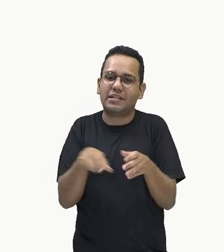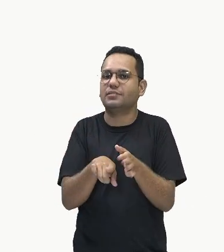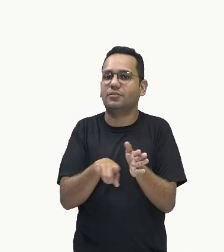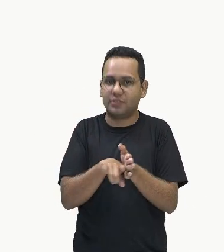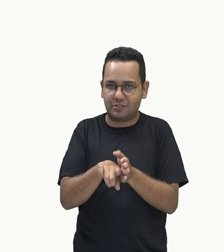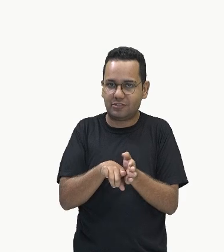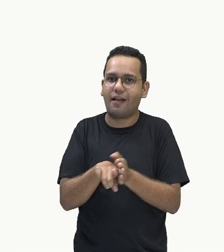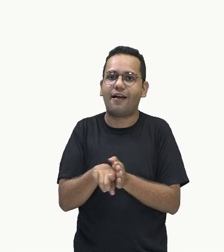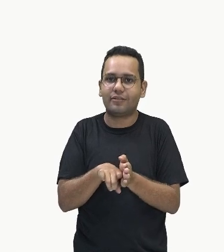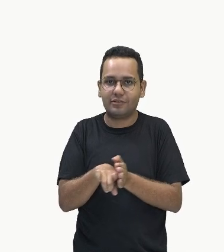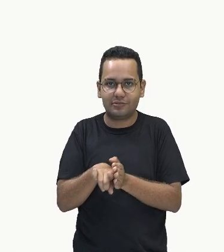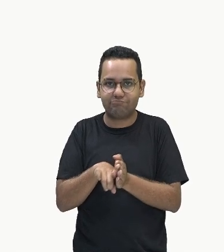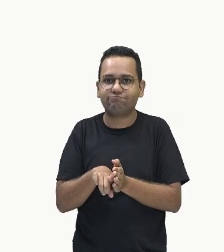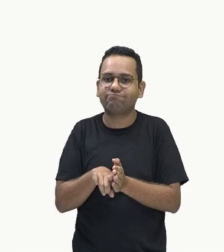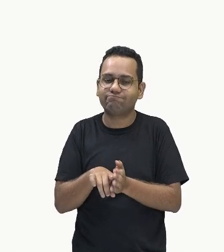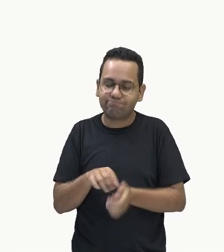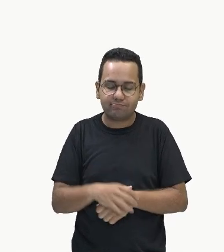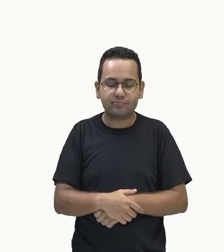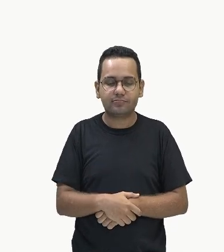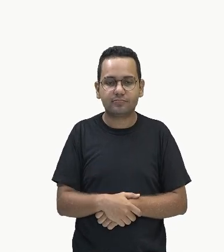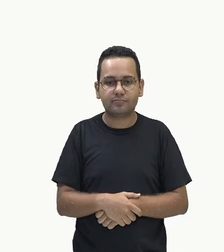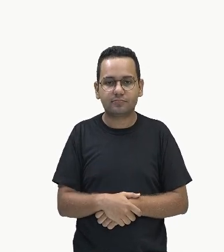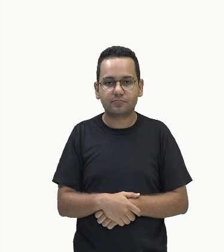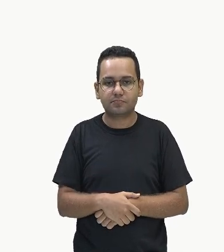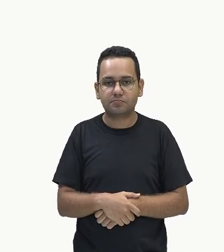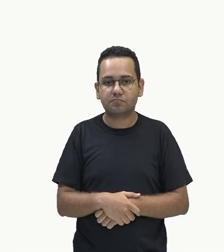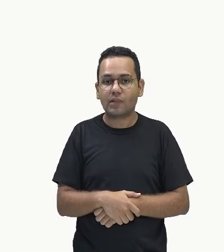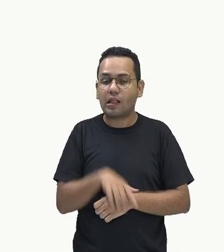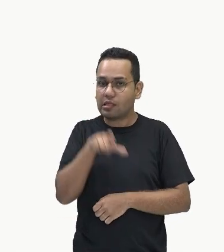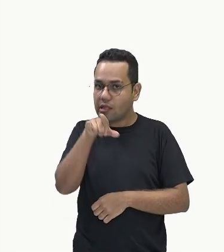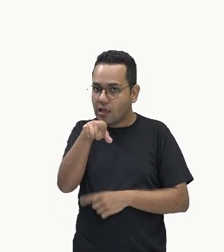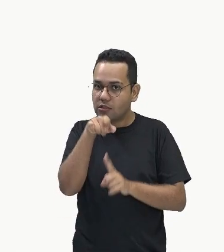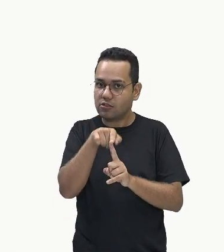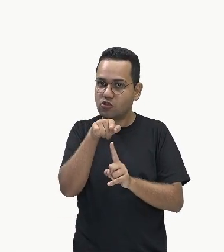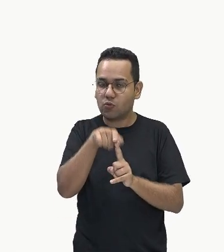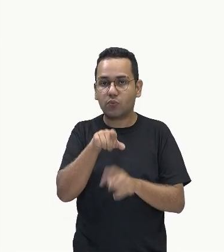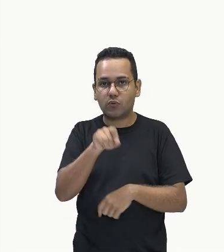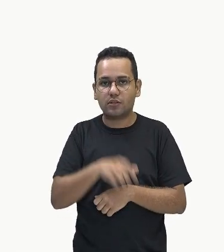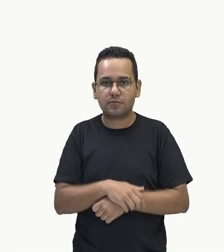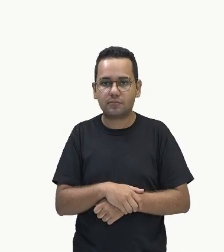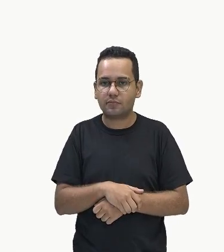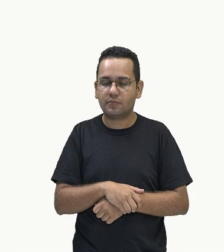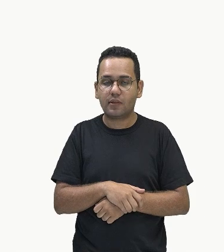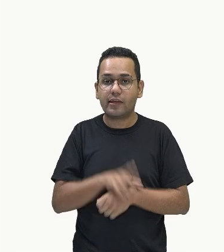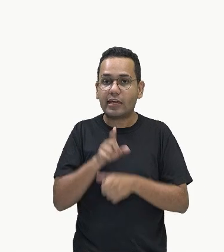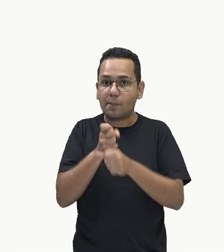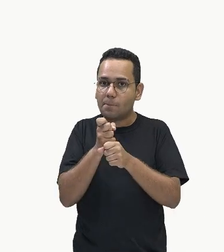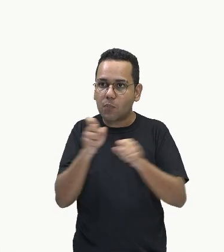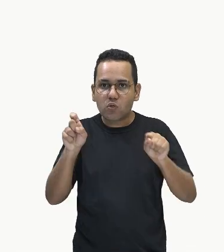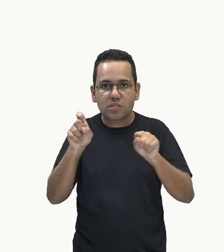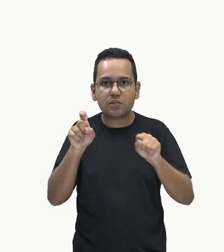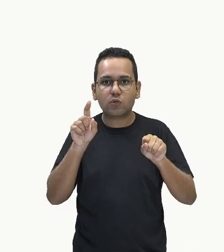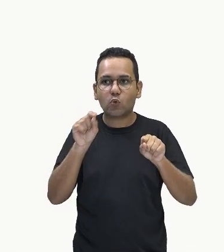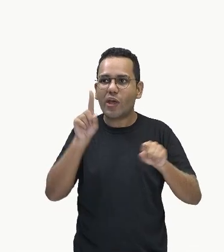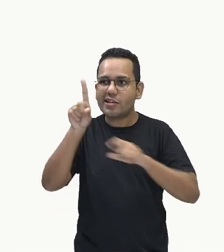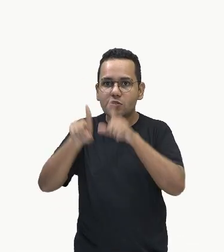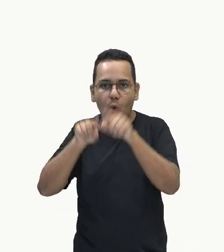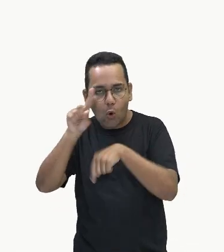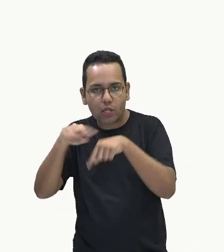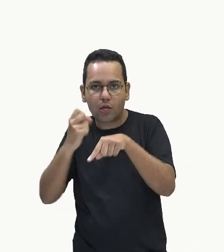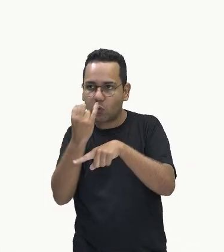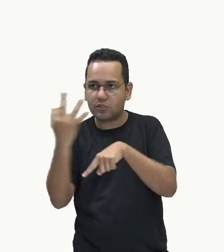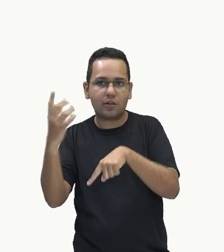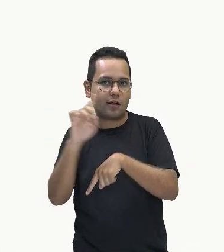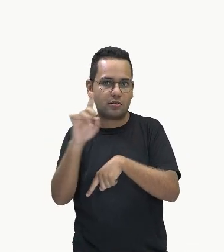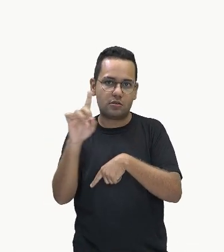seja investigada. Então, neste caso, a gente não pode retirar uma amostra, tá bom?